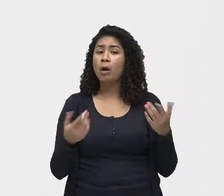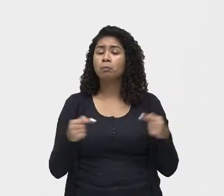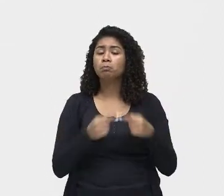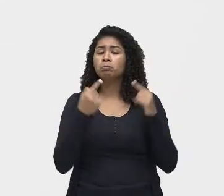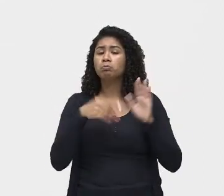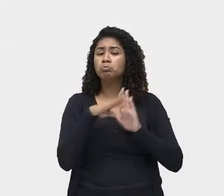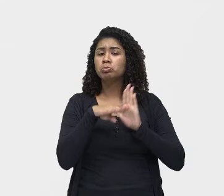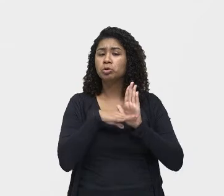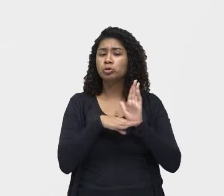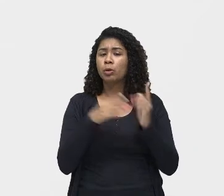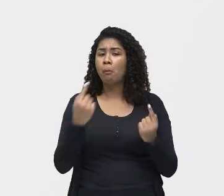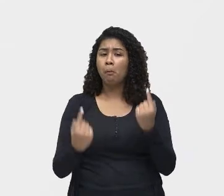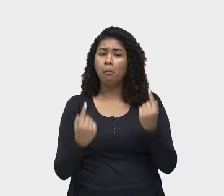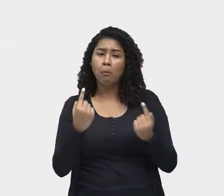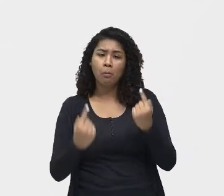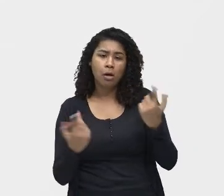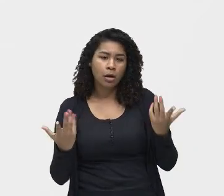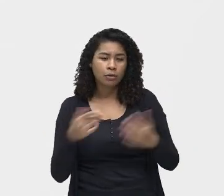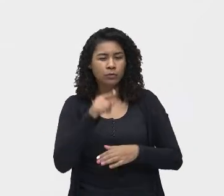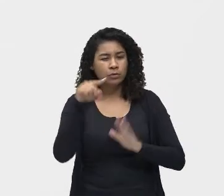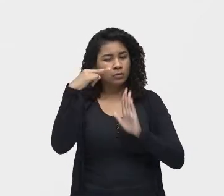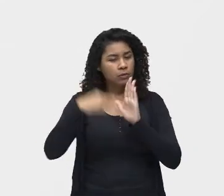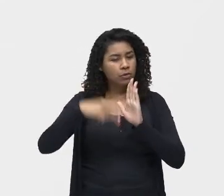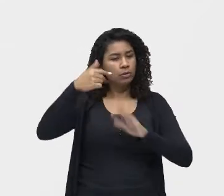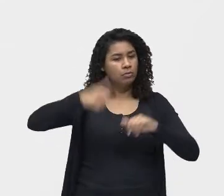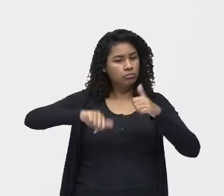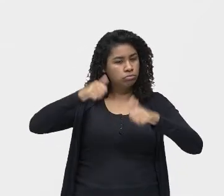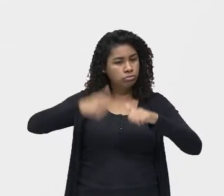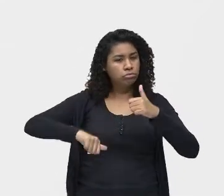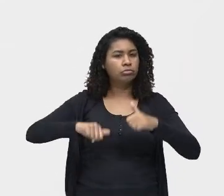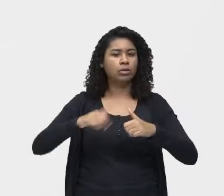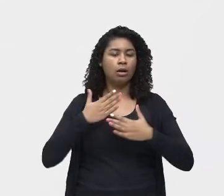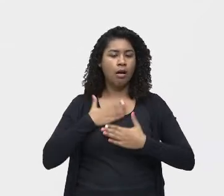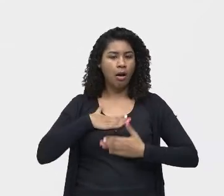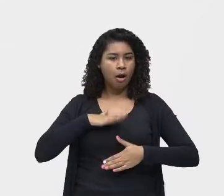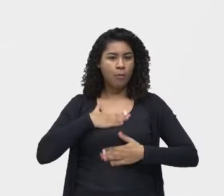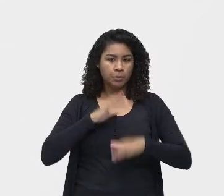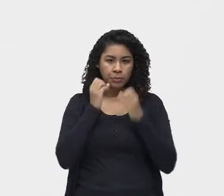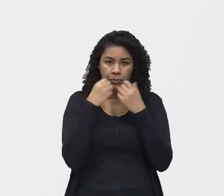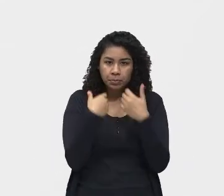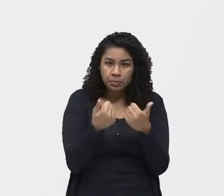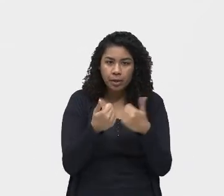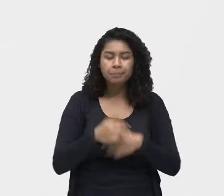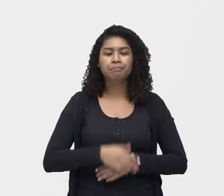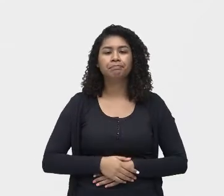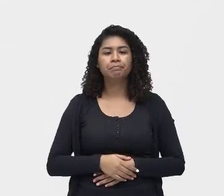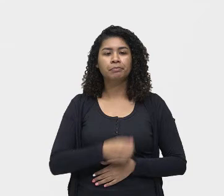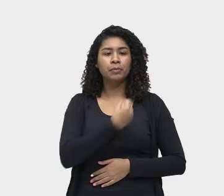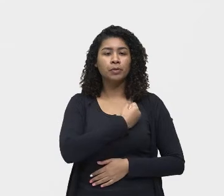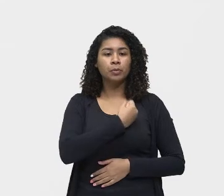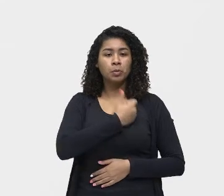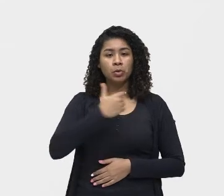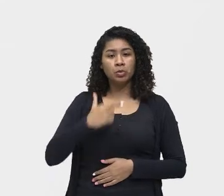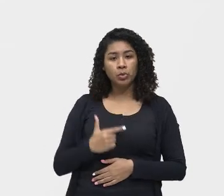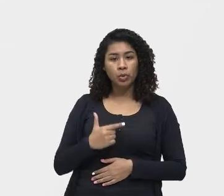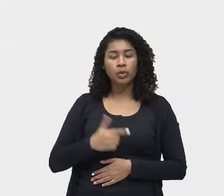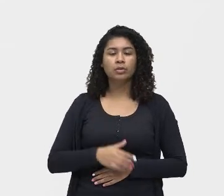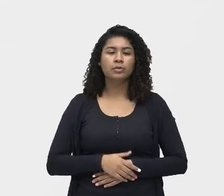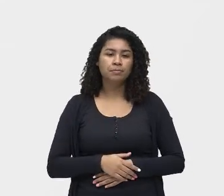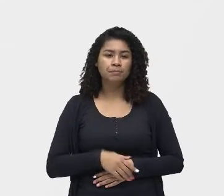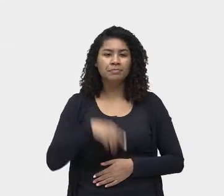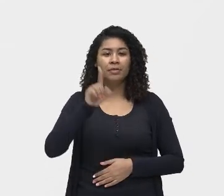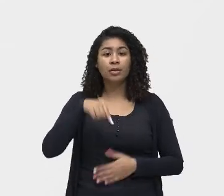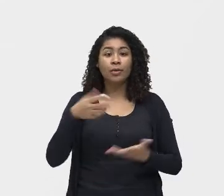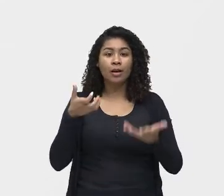uma condição? Você vai analisar com bastante calma. Condição condicional. E a questão 2, nós queremos uma que indique